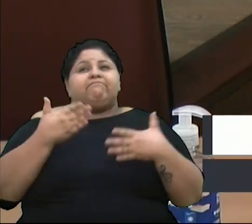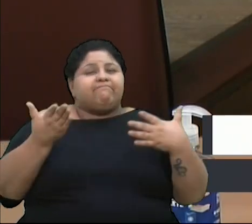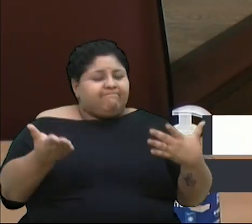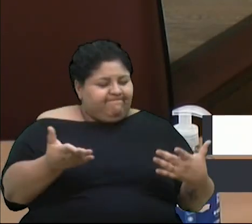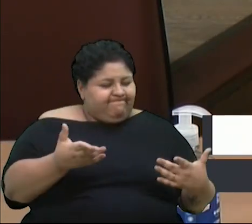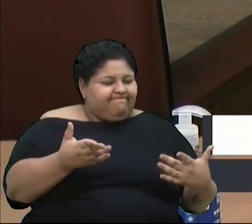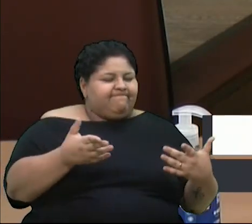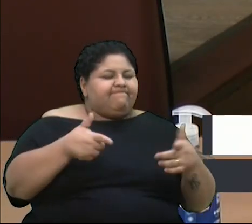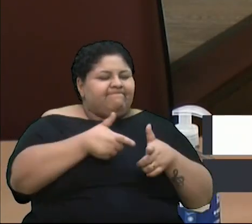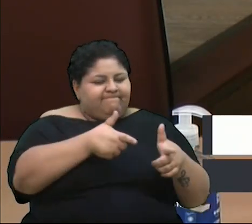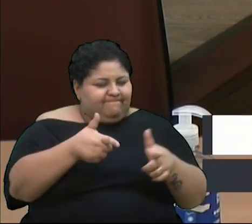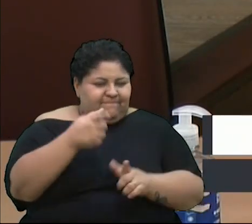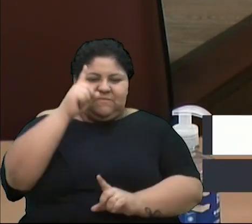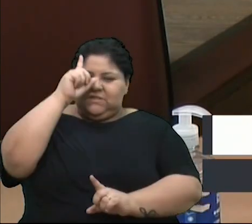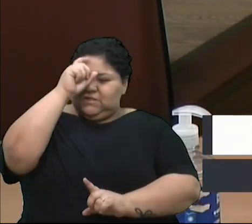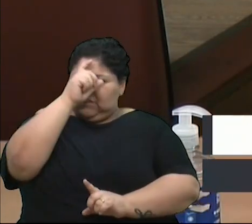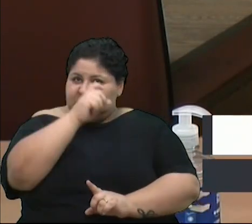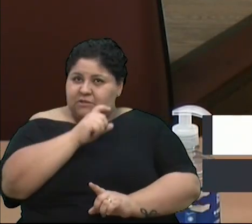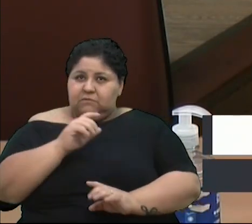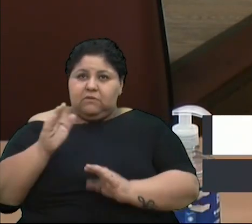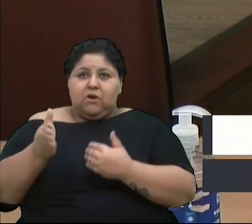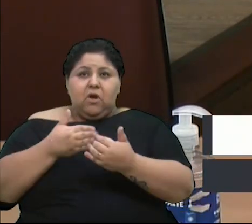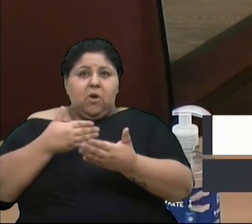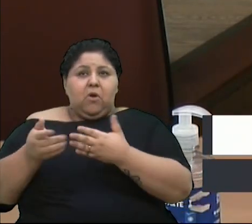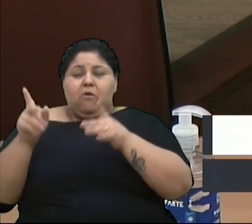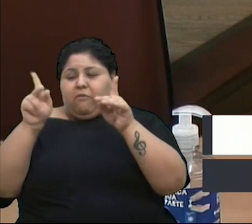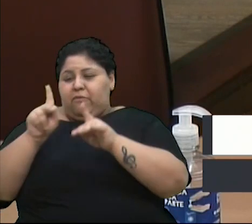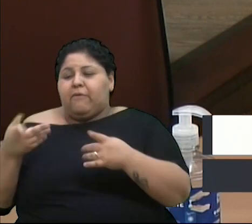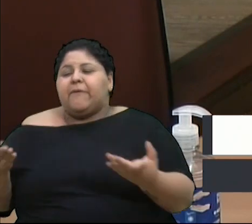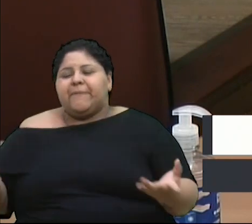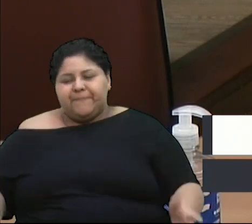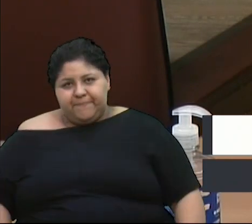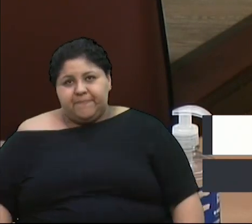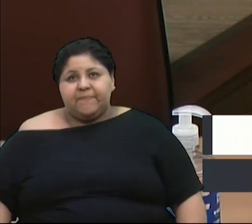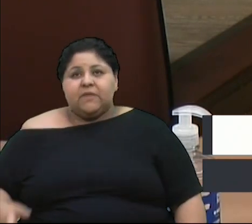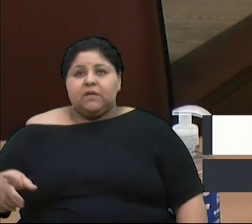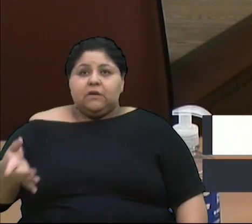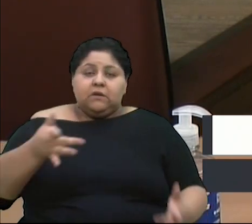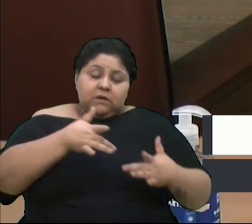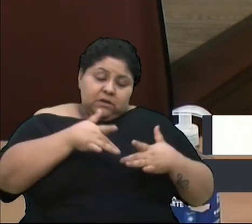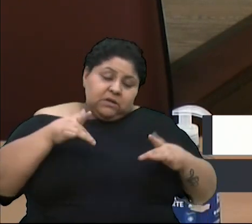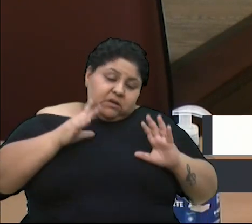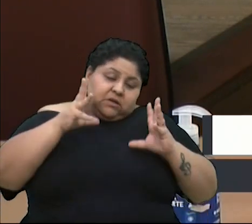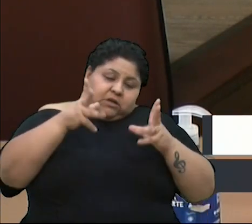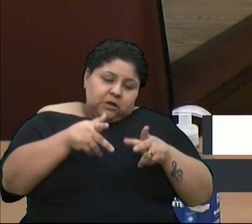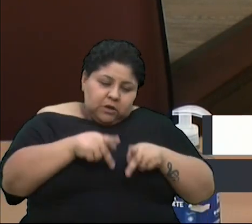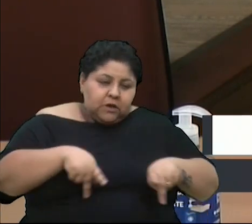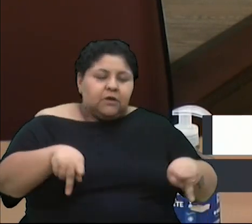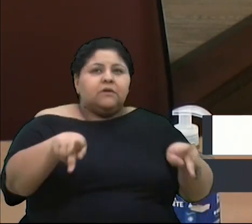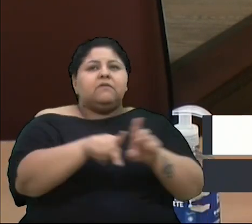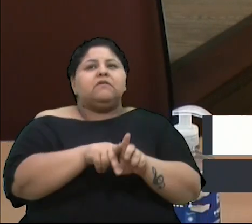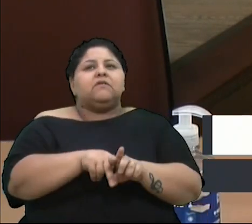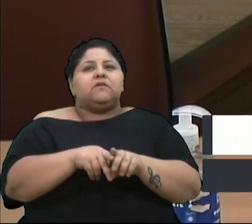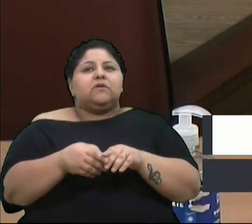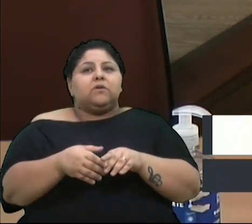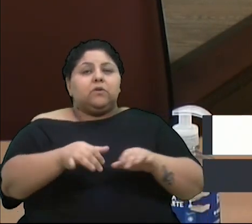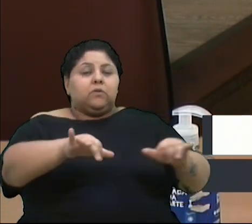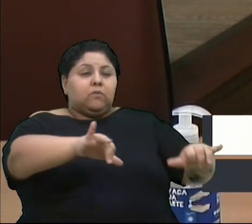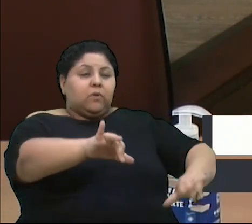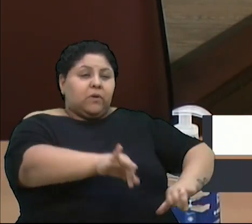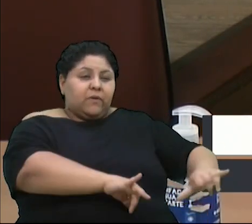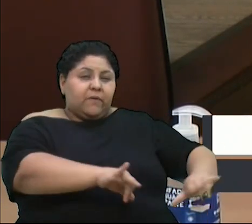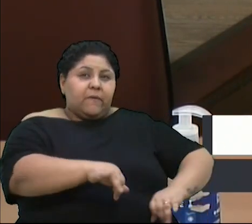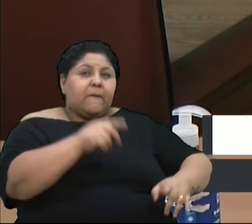muito difícil qualquer tentativa de pacificação. Então, minha solidariedade a todo esse povo, né, que está lá sofrendo,